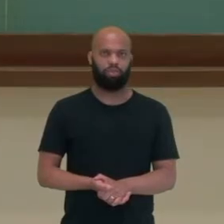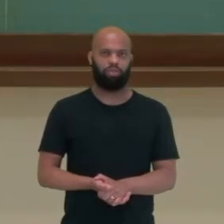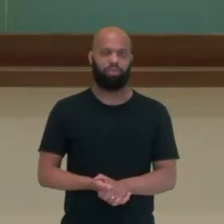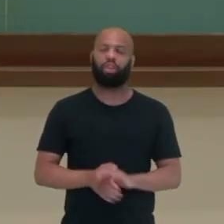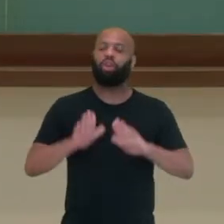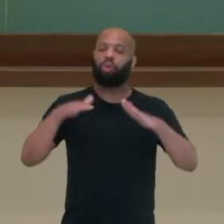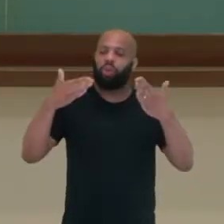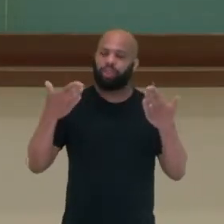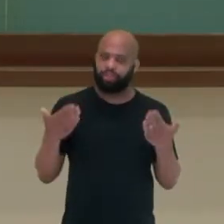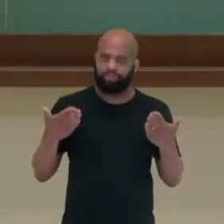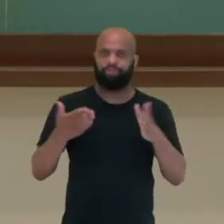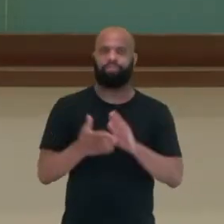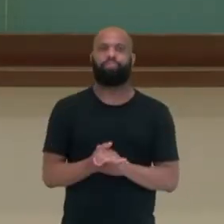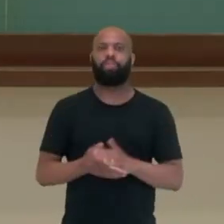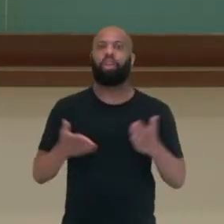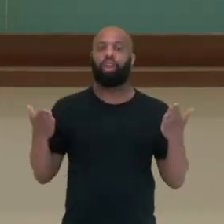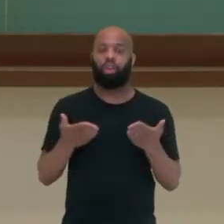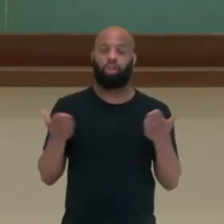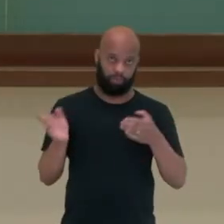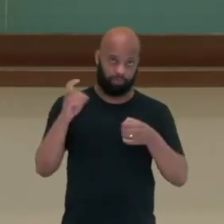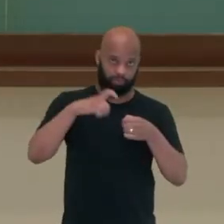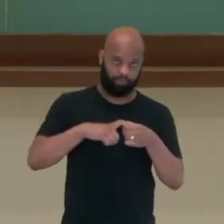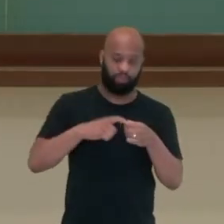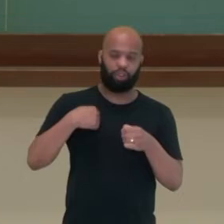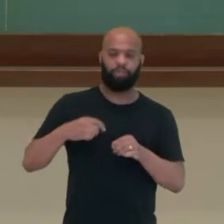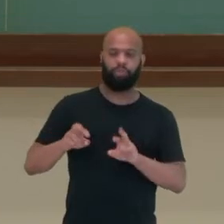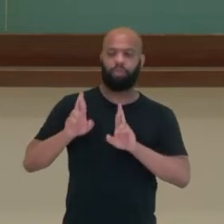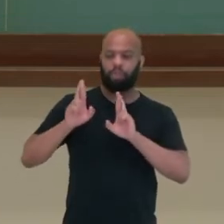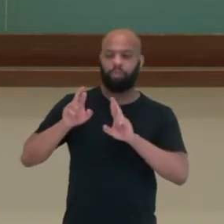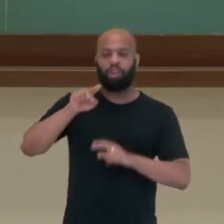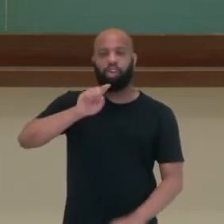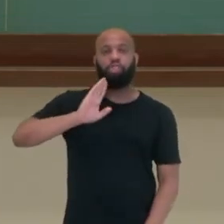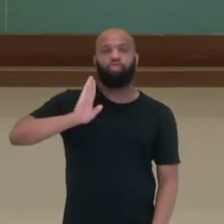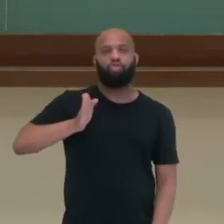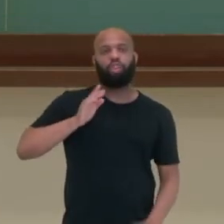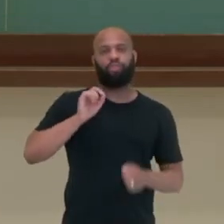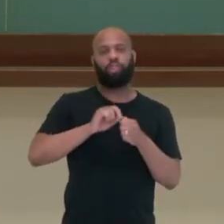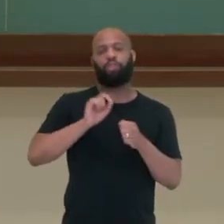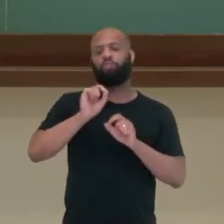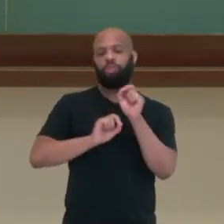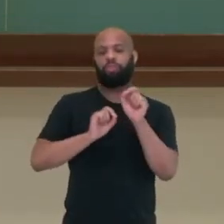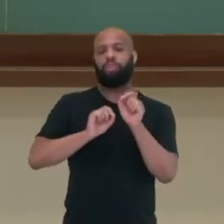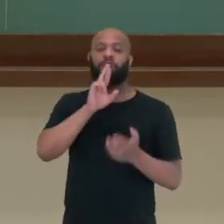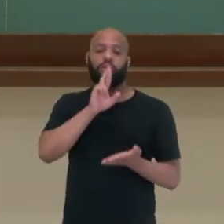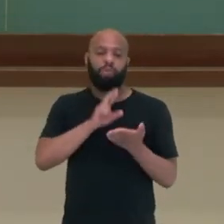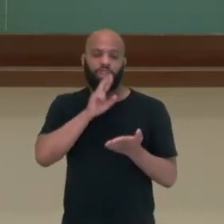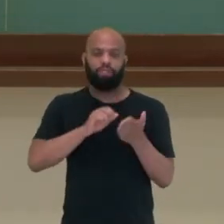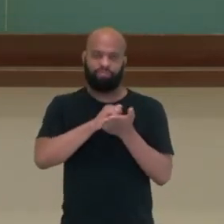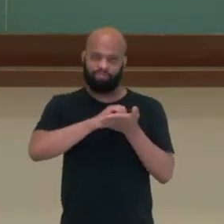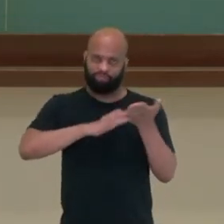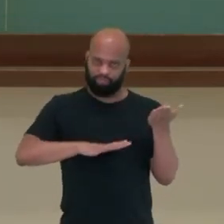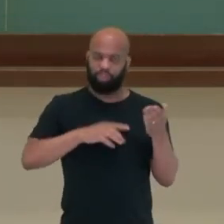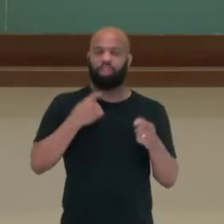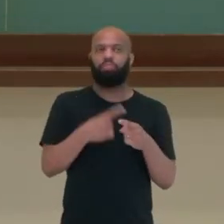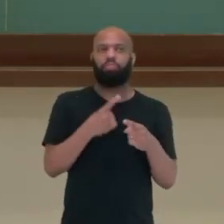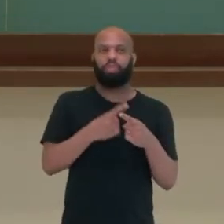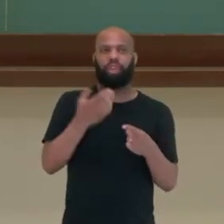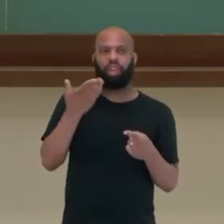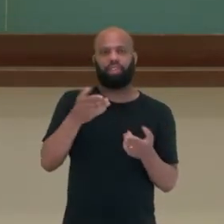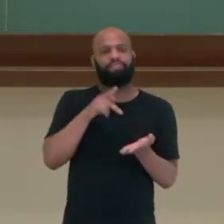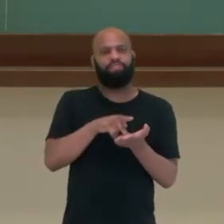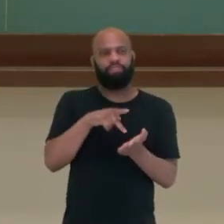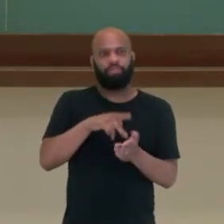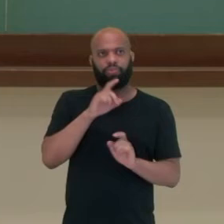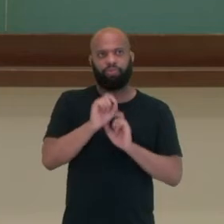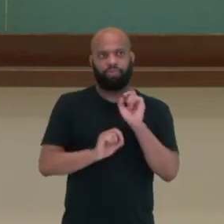E aí, meu querido e minha querida, vamos retornar? Eu espero que você já tenha feito a resolução do exercício, porque esse realmente